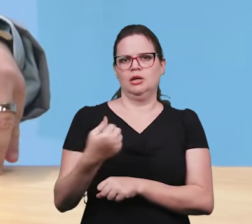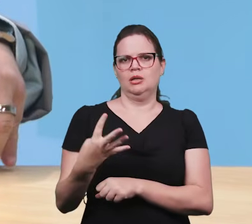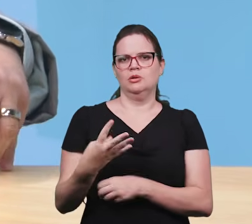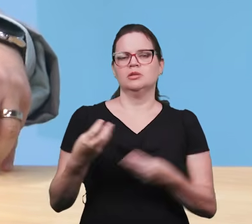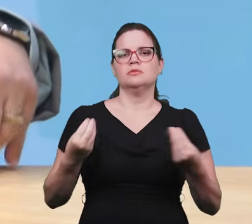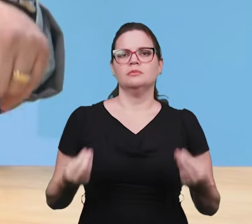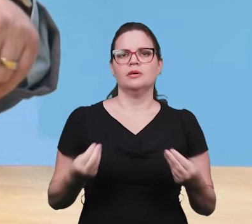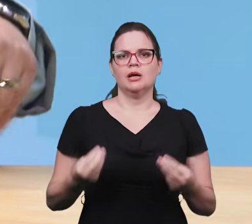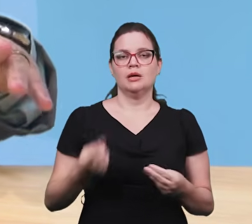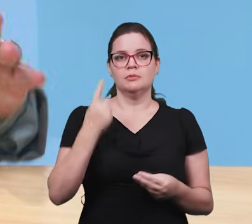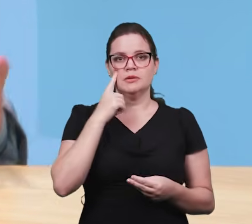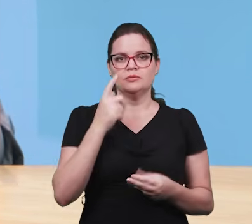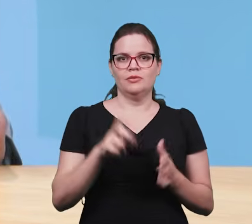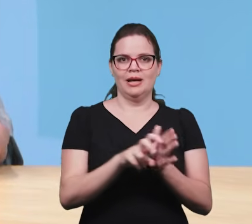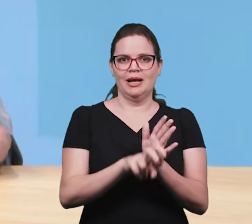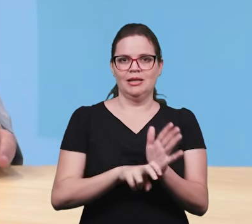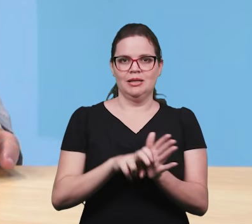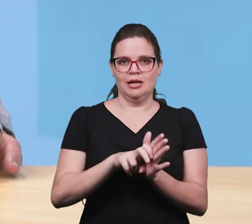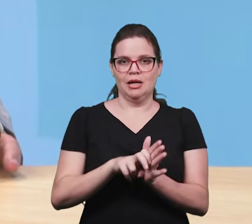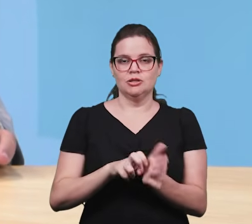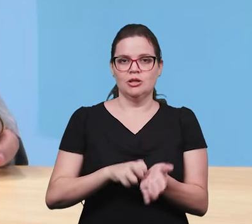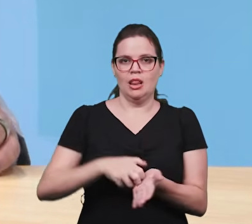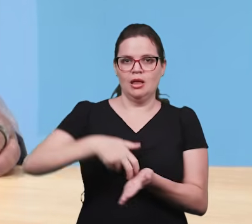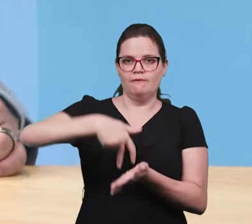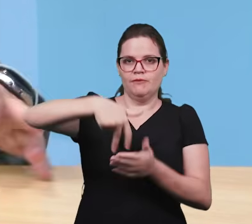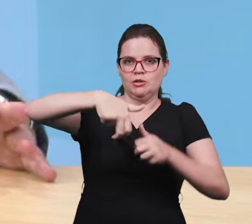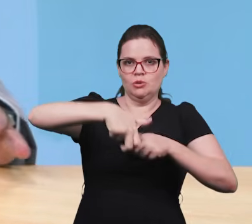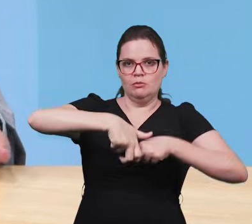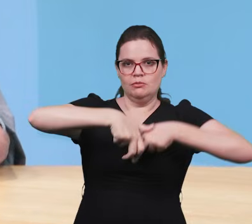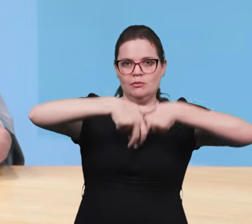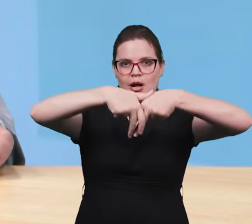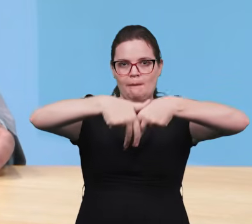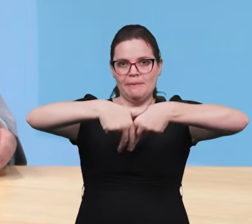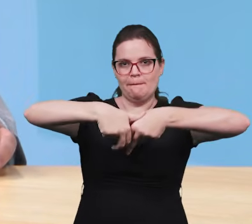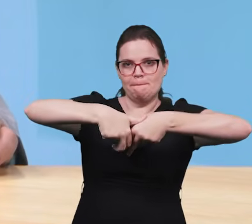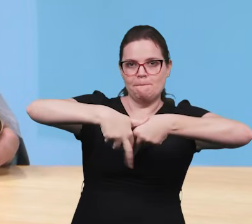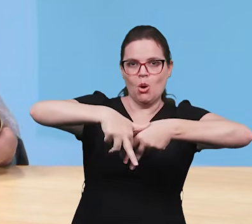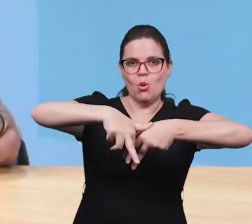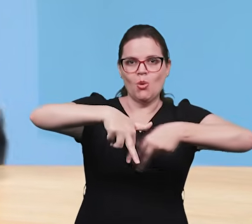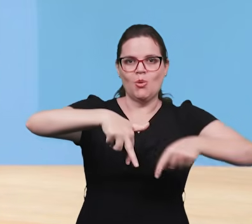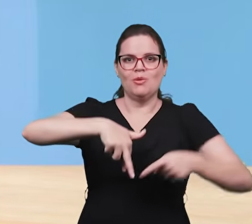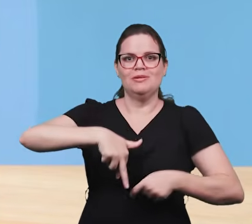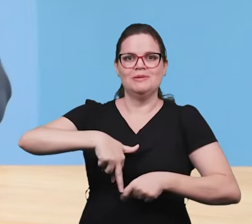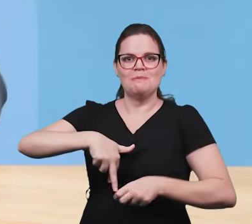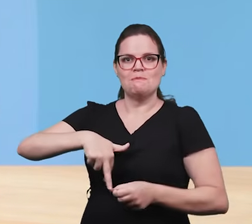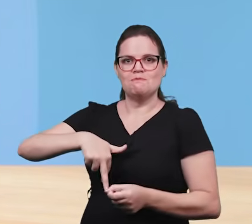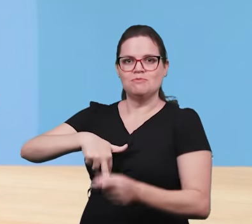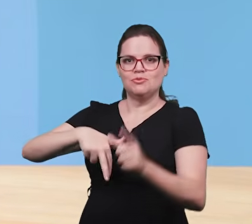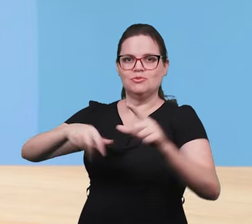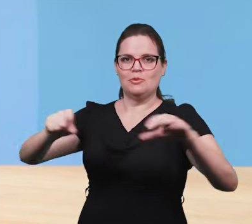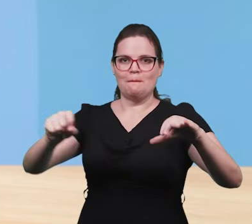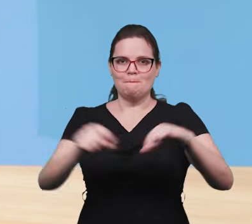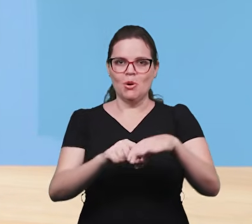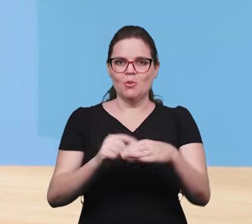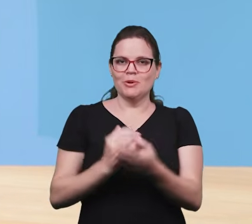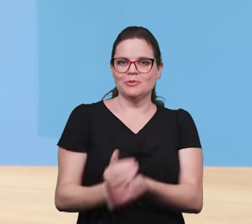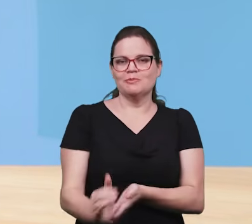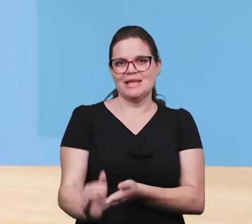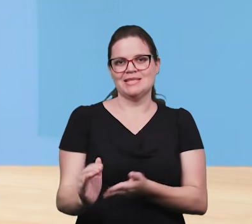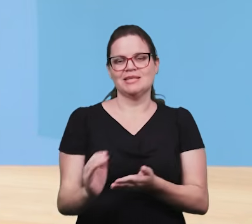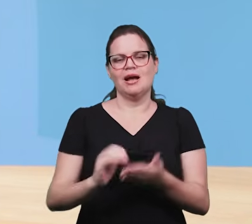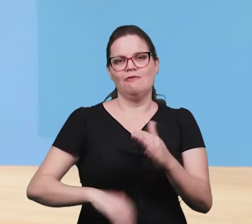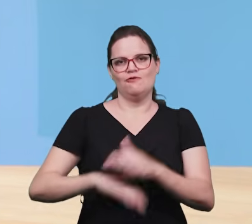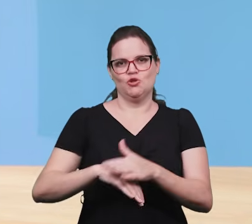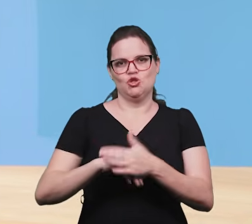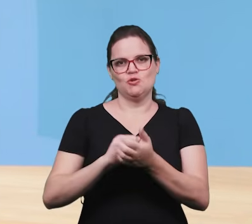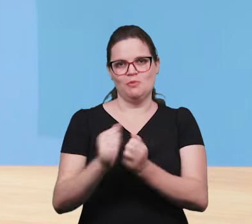levantar um cadeirante e dar o chute na bola, ali, o pontapé inicial no jogo. Então você vê como o Brasil também está envolvido nessa